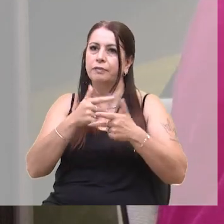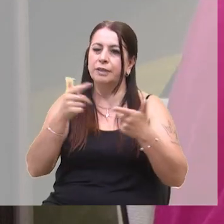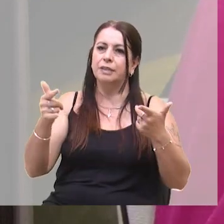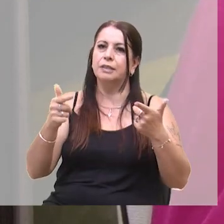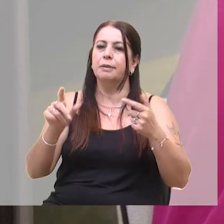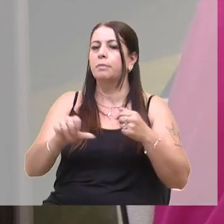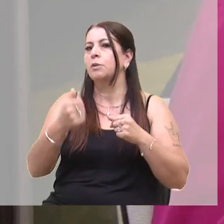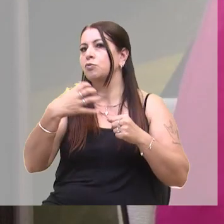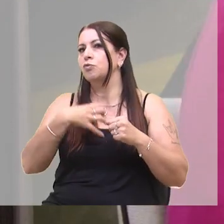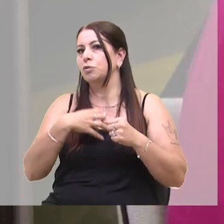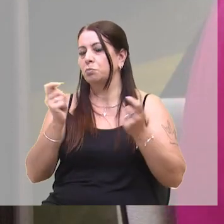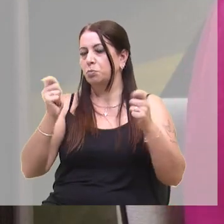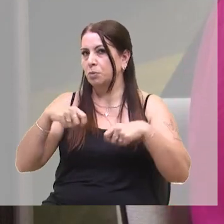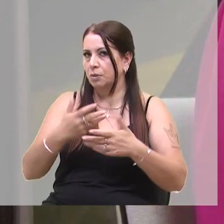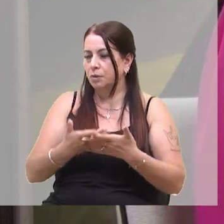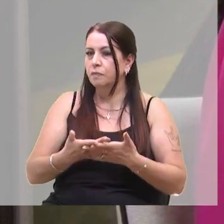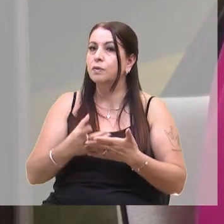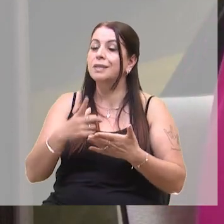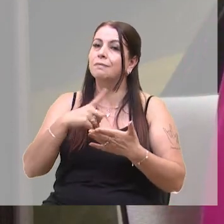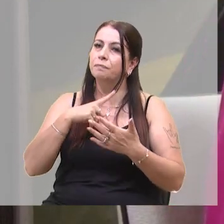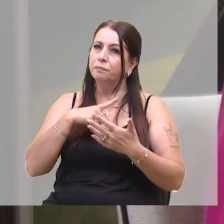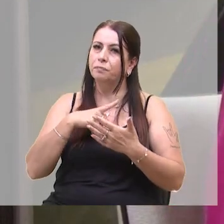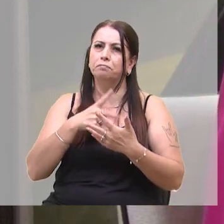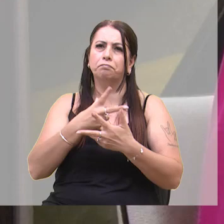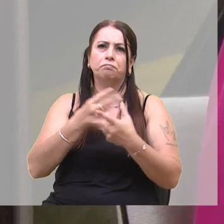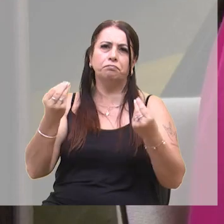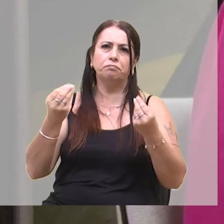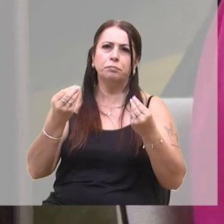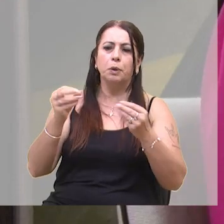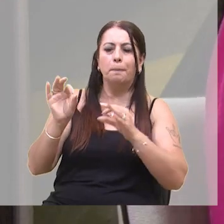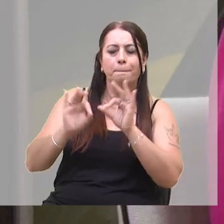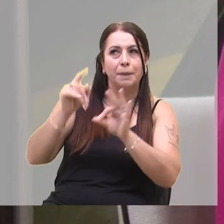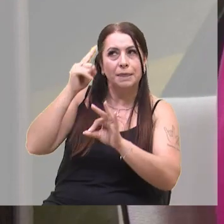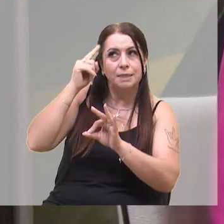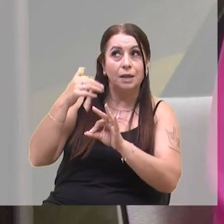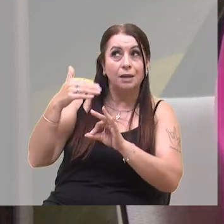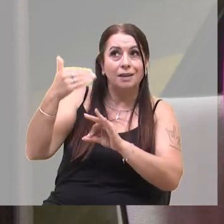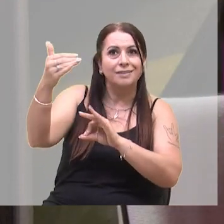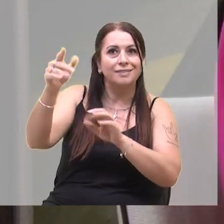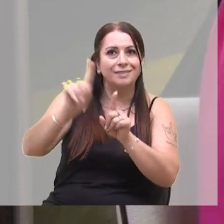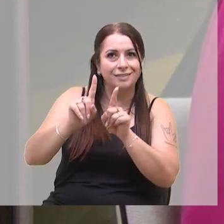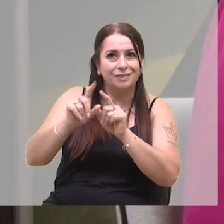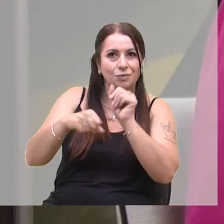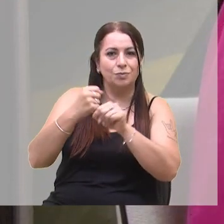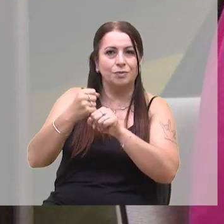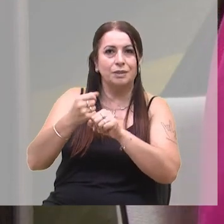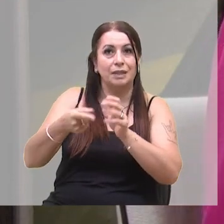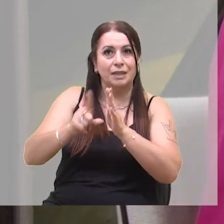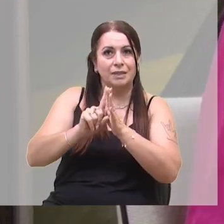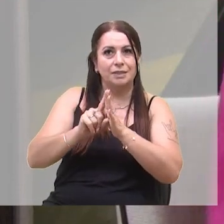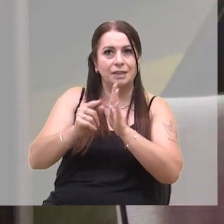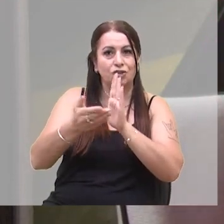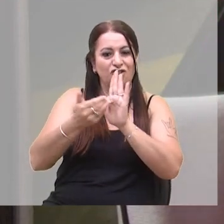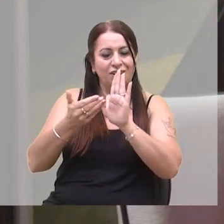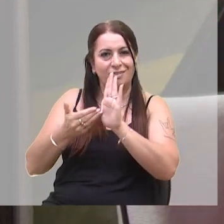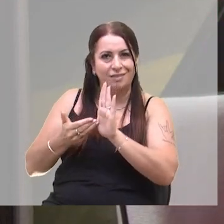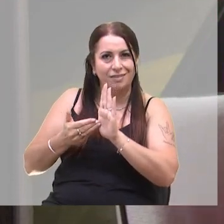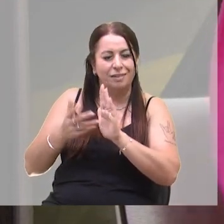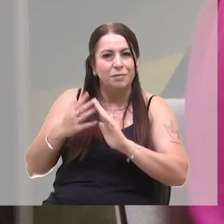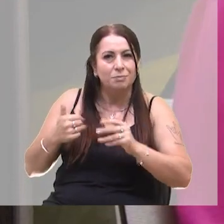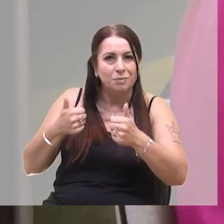maior tranquilidade possível, fazendo da melhor forma possível, né? A gente tem muitos planos ao longo do ano, antes